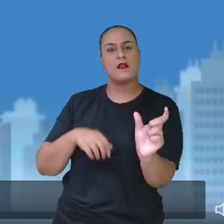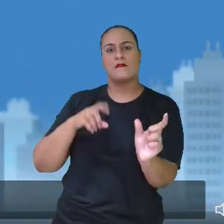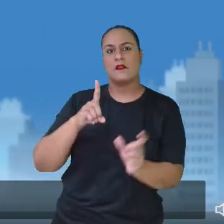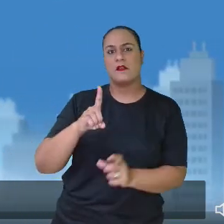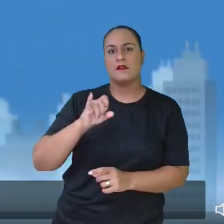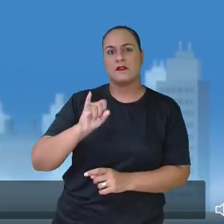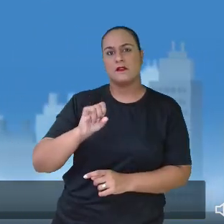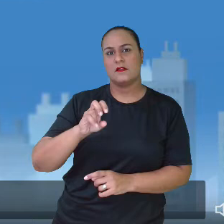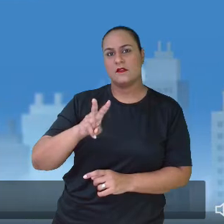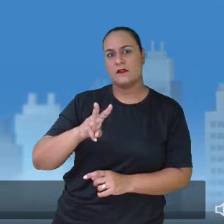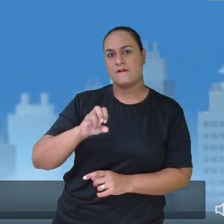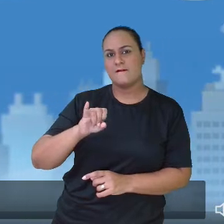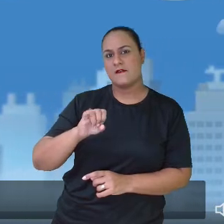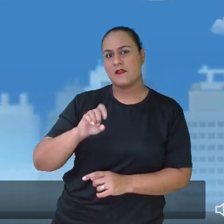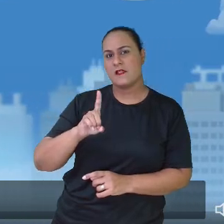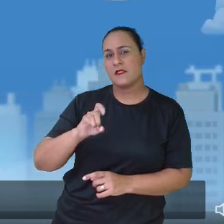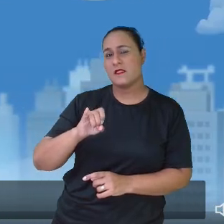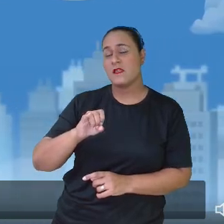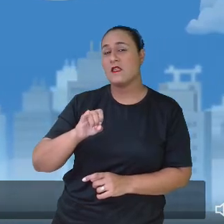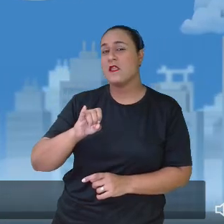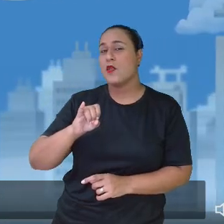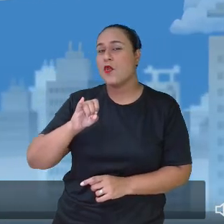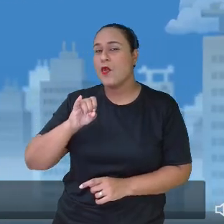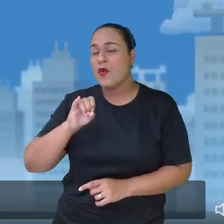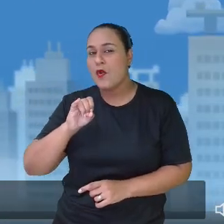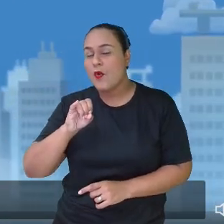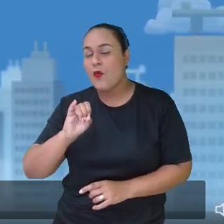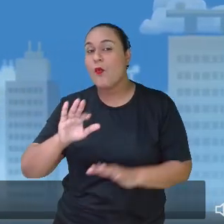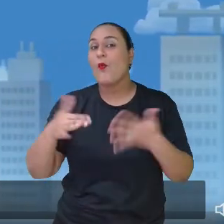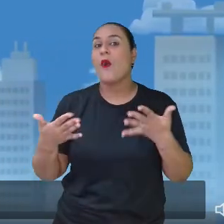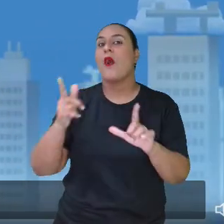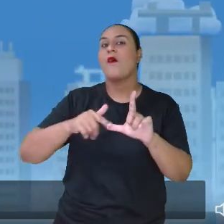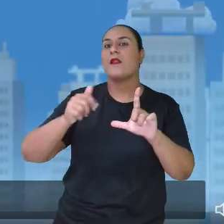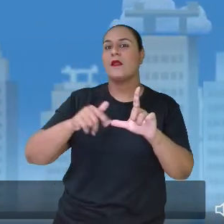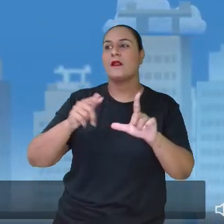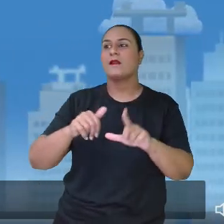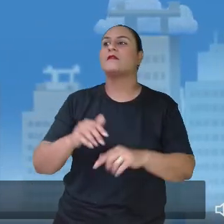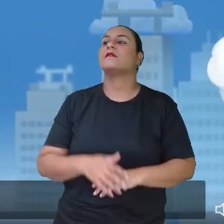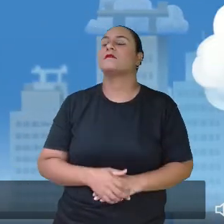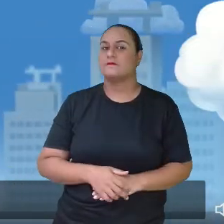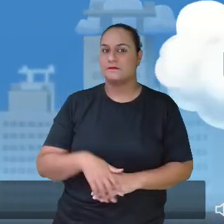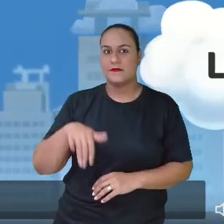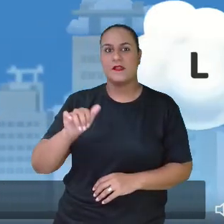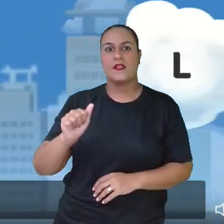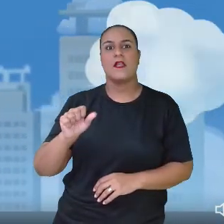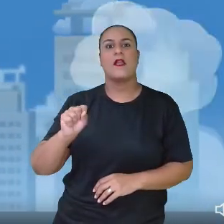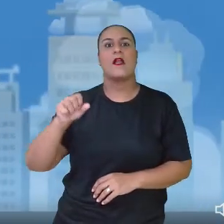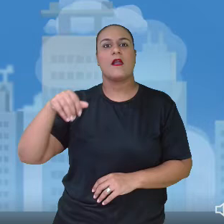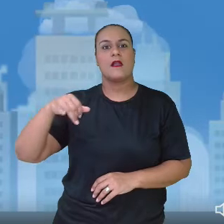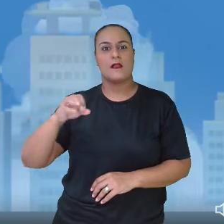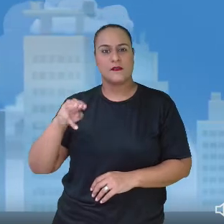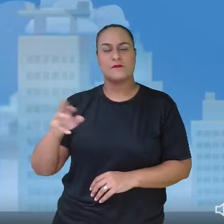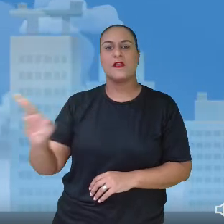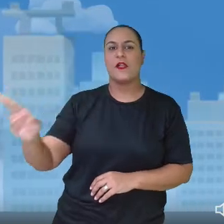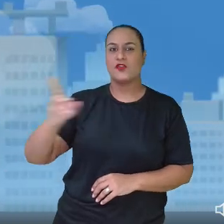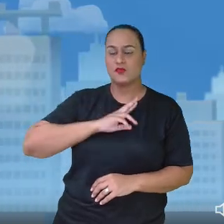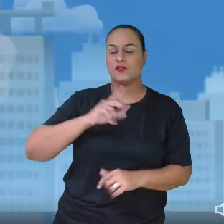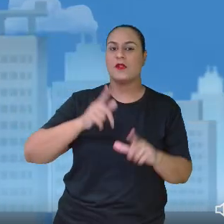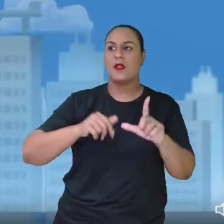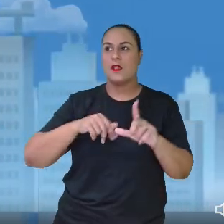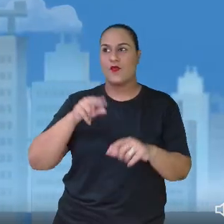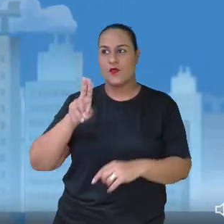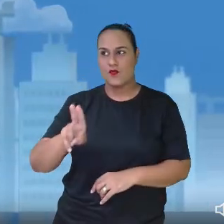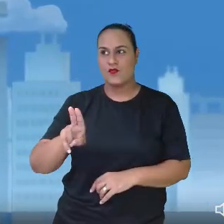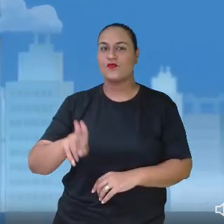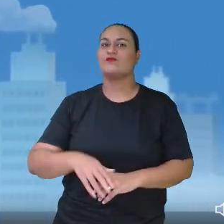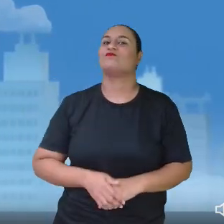L ou com U? E aí, professora, tem no chat? Alguém já disse alguma coisa? Yasmin, U, a outra também. Olha, o avião bateu